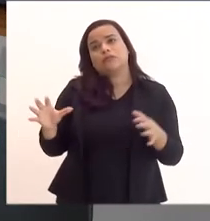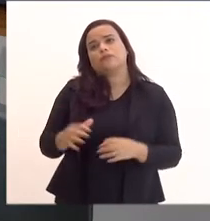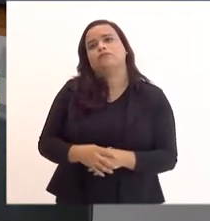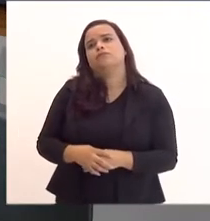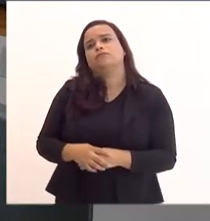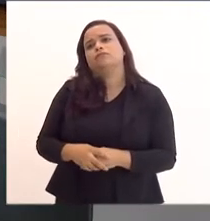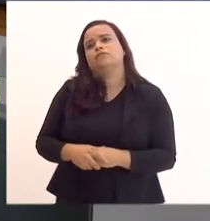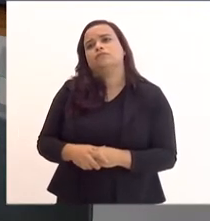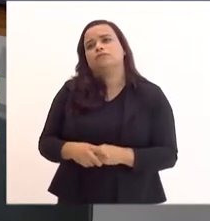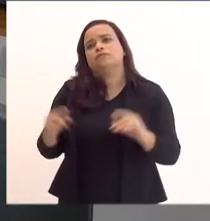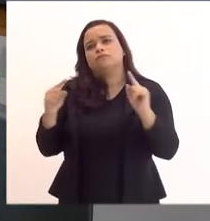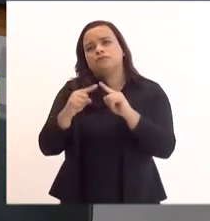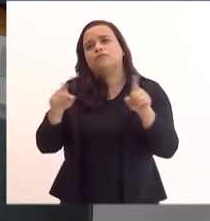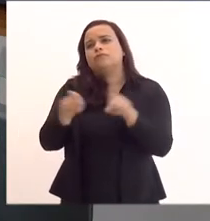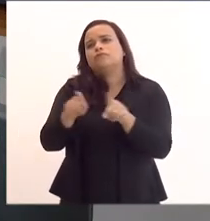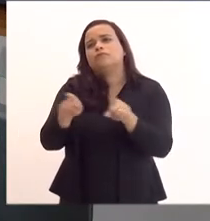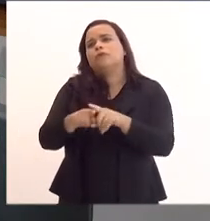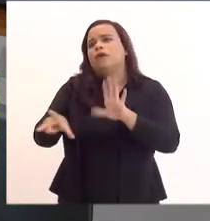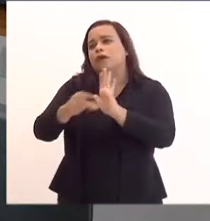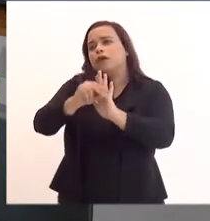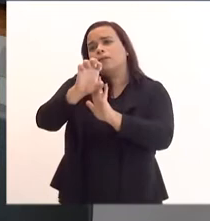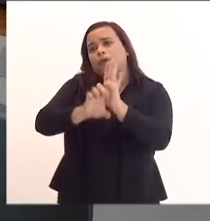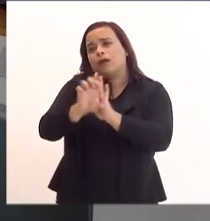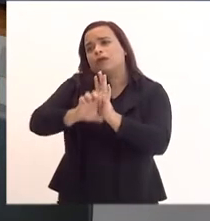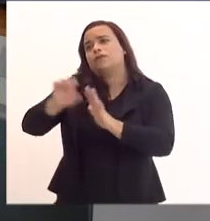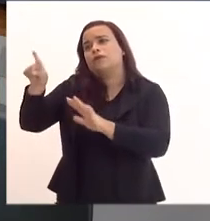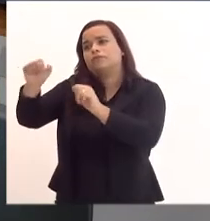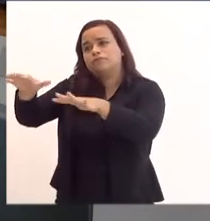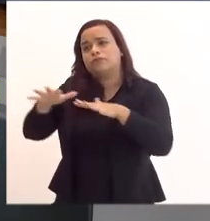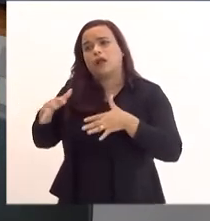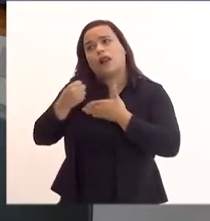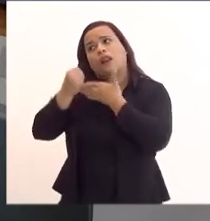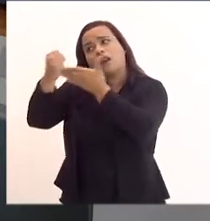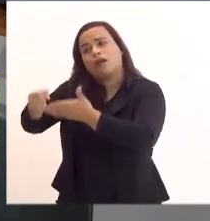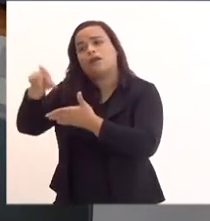ainda de emendas no plenário, e a gente leva ao plenário,